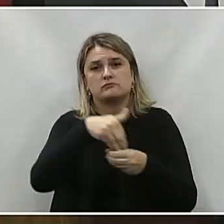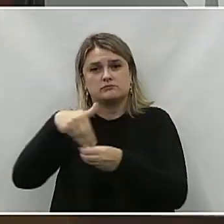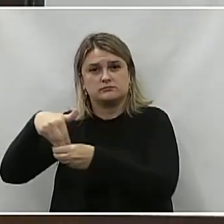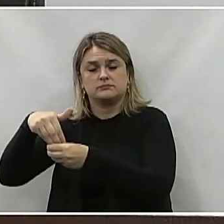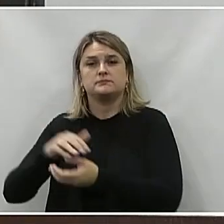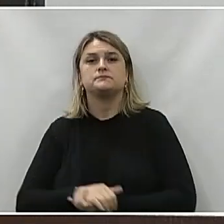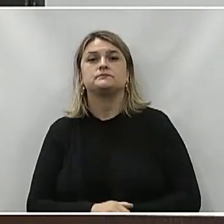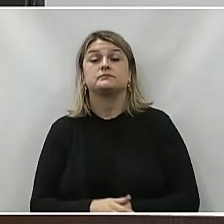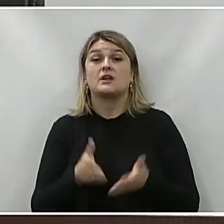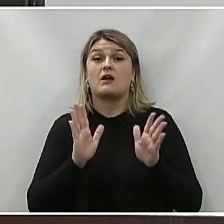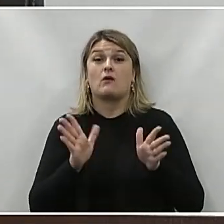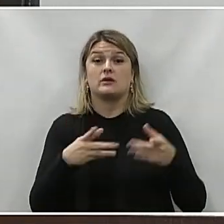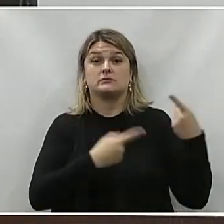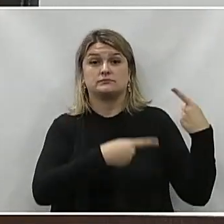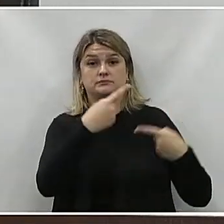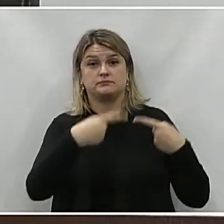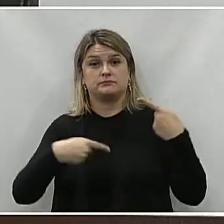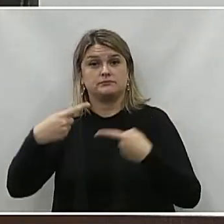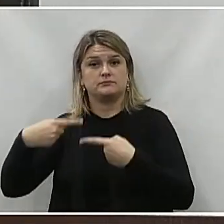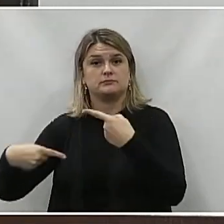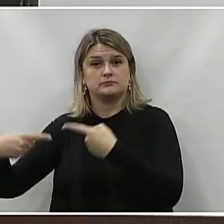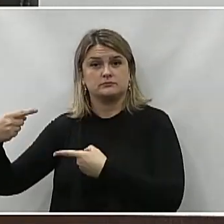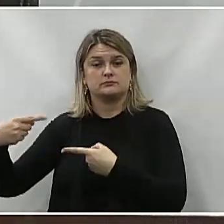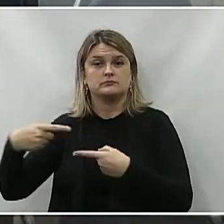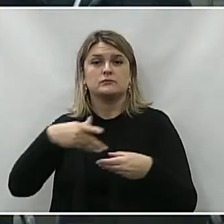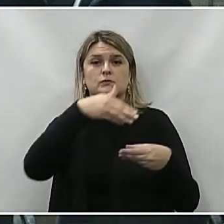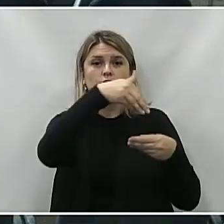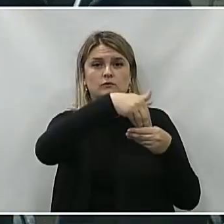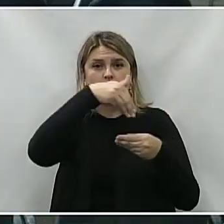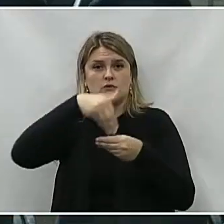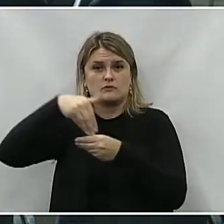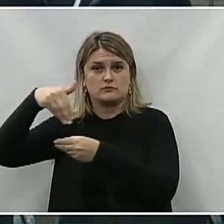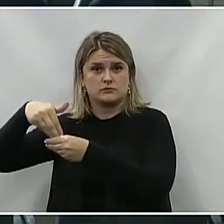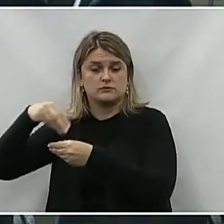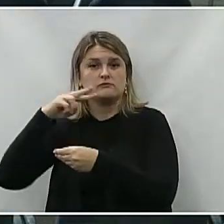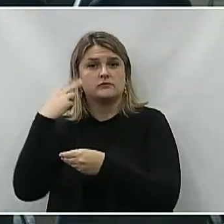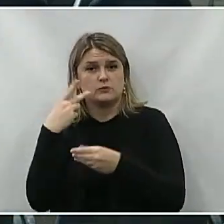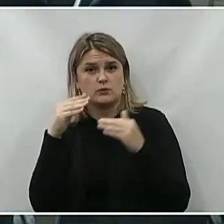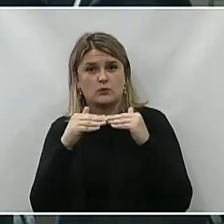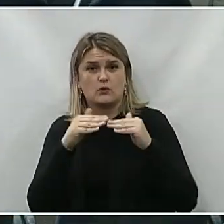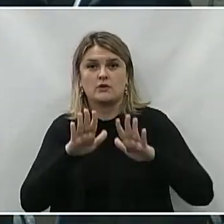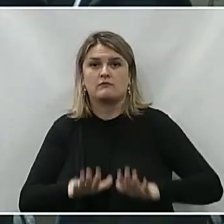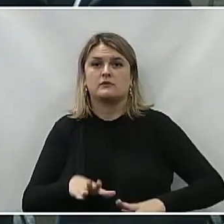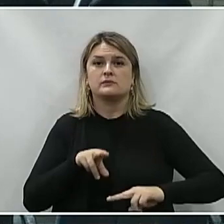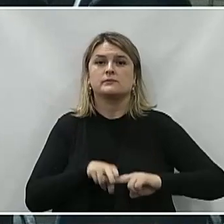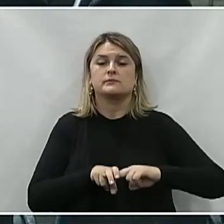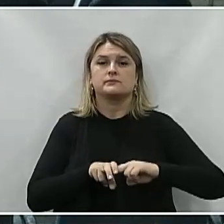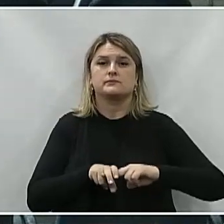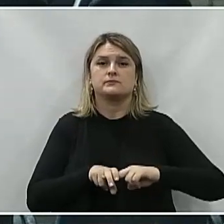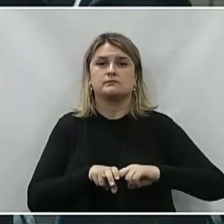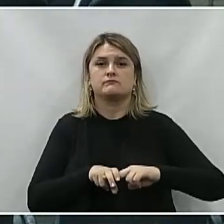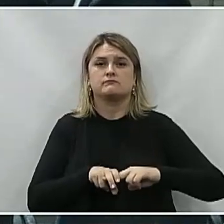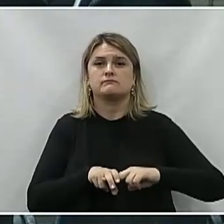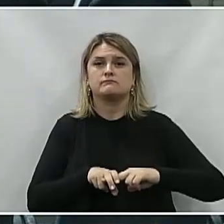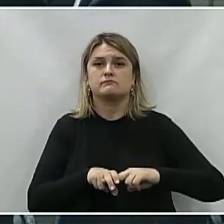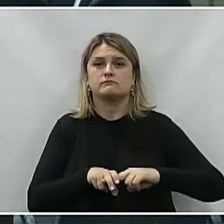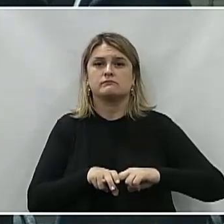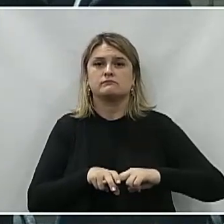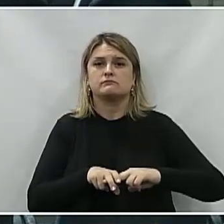Em discussão Em votação Senhores vereadores Que aprovam Permaneçam Como estão